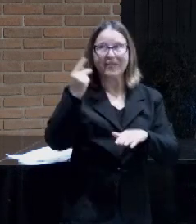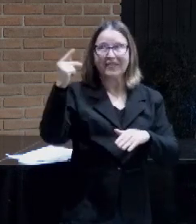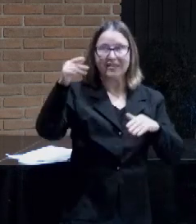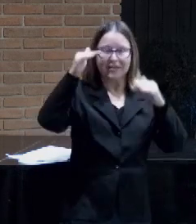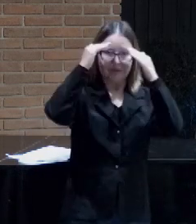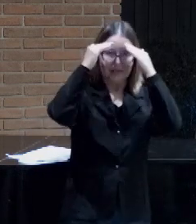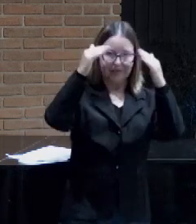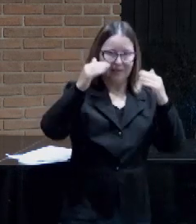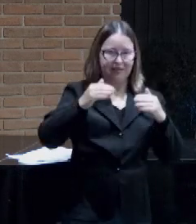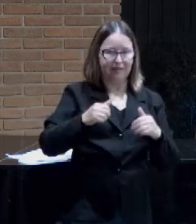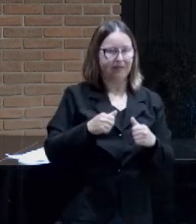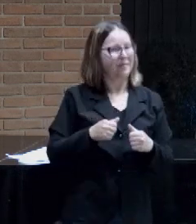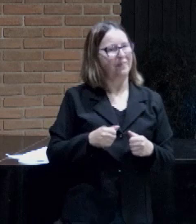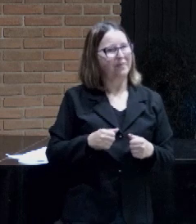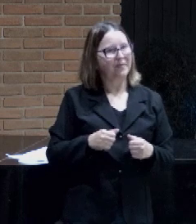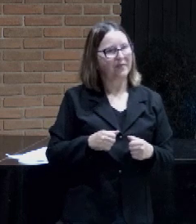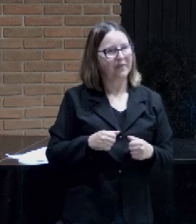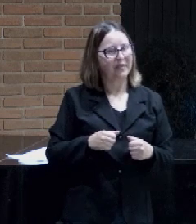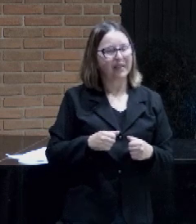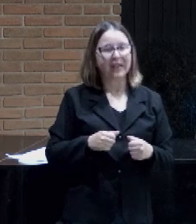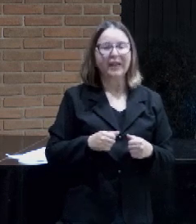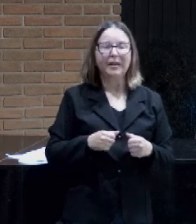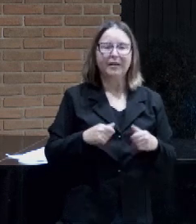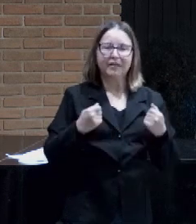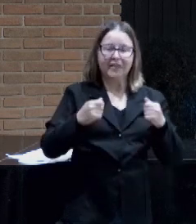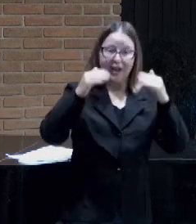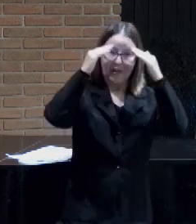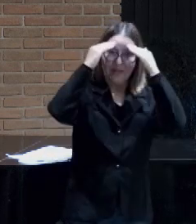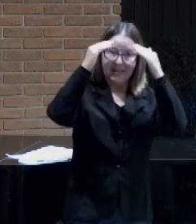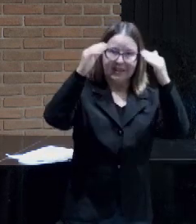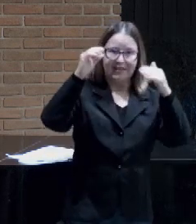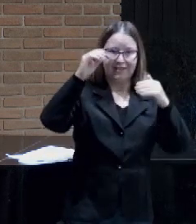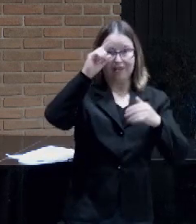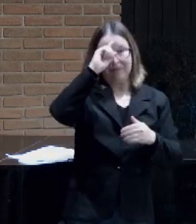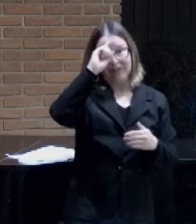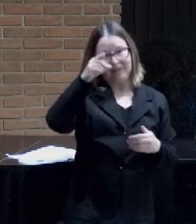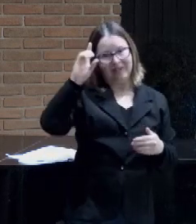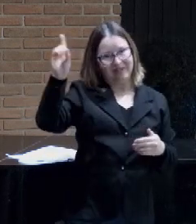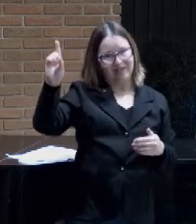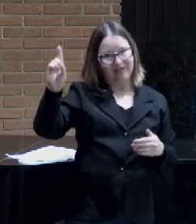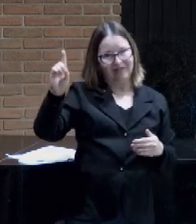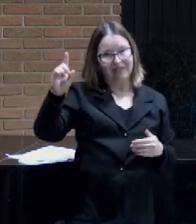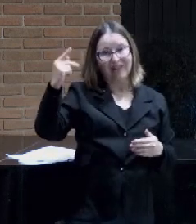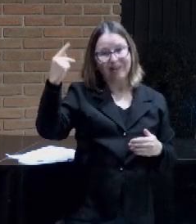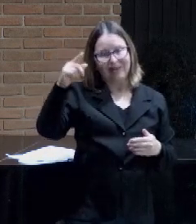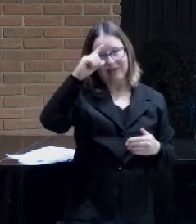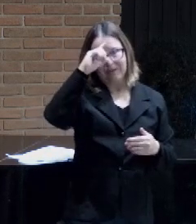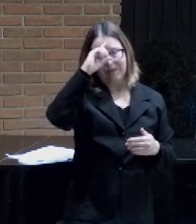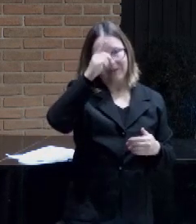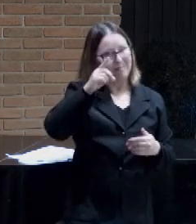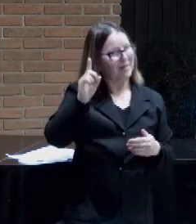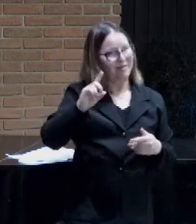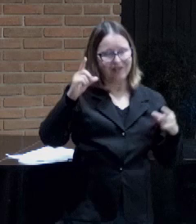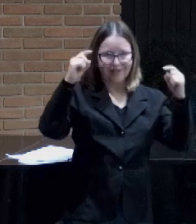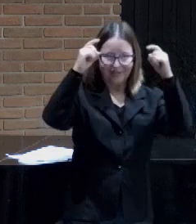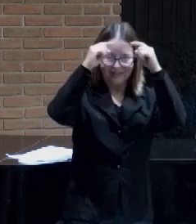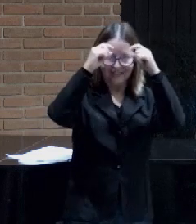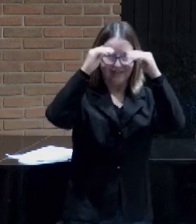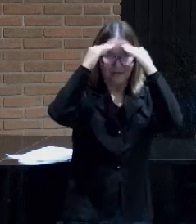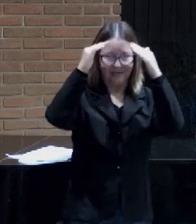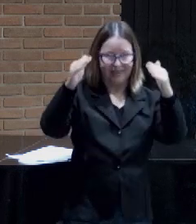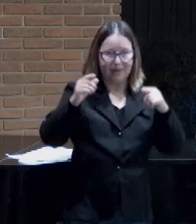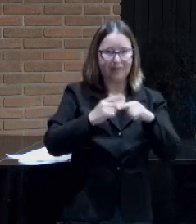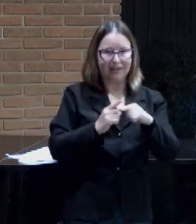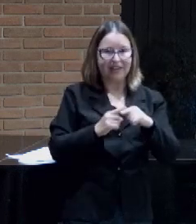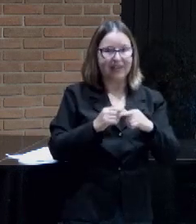amor de Deus, que guardemos os seus mandamentos. E os seus mandamentos não são difíceis de guardar. Porque todo o que é nascido